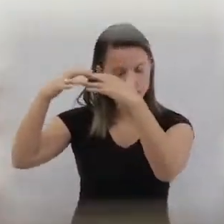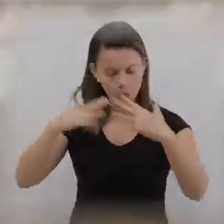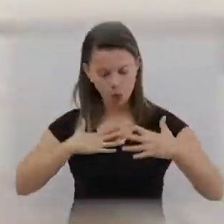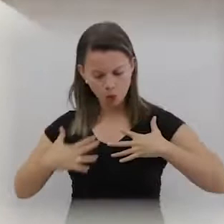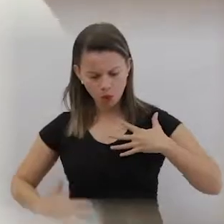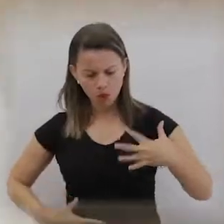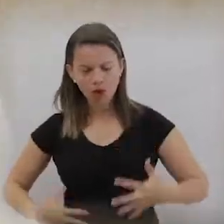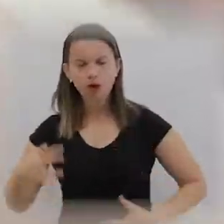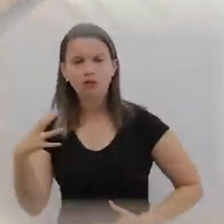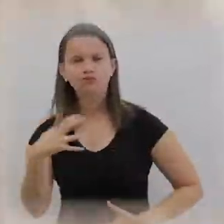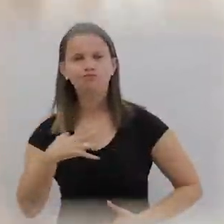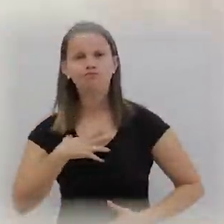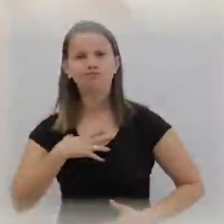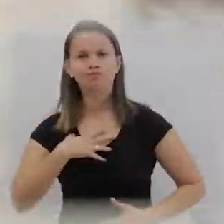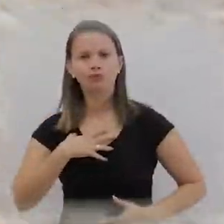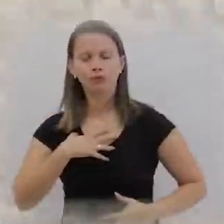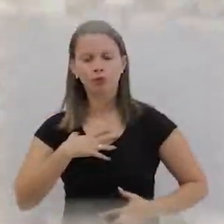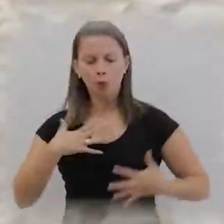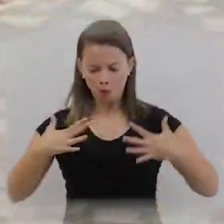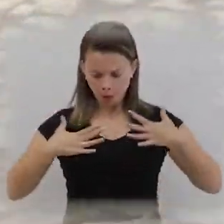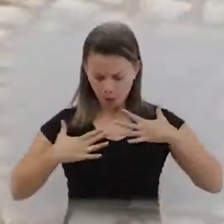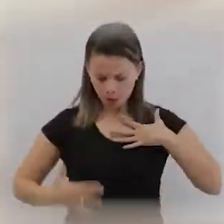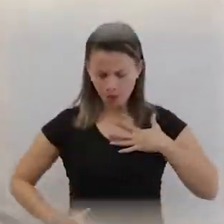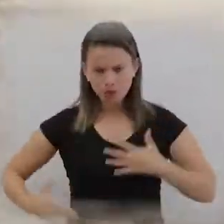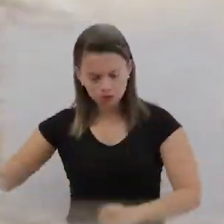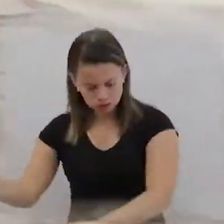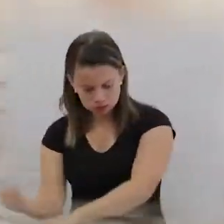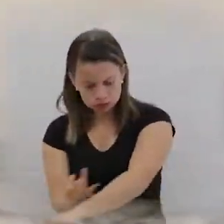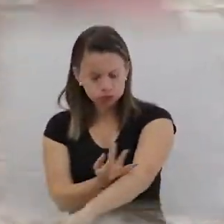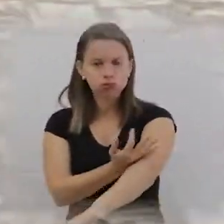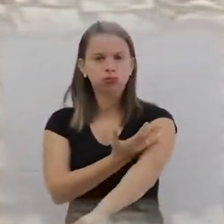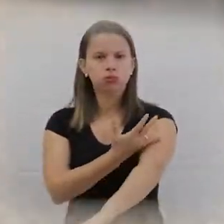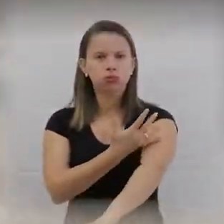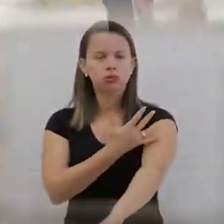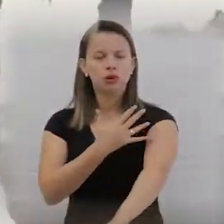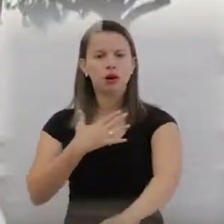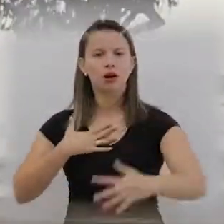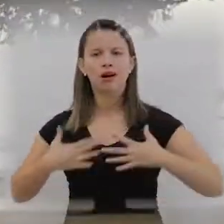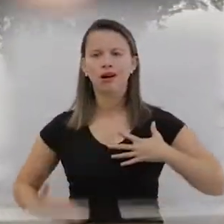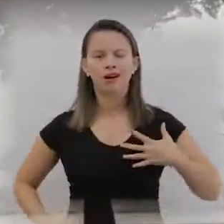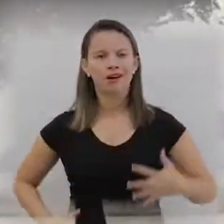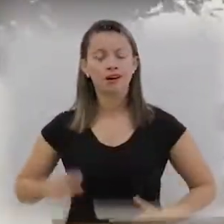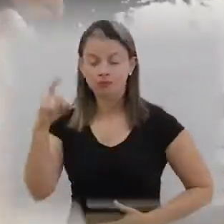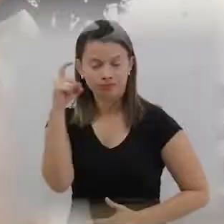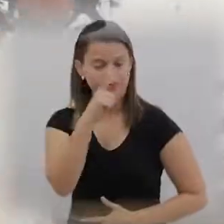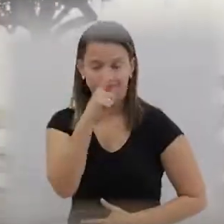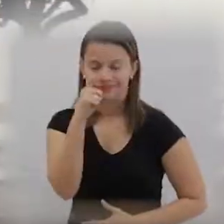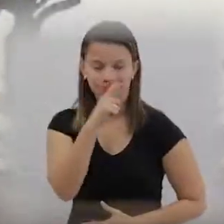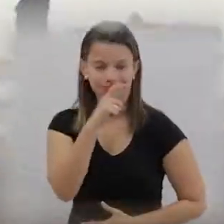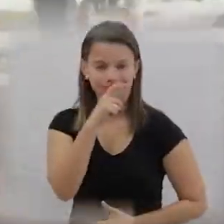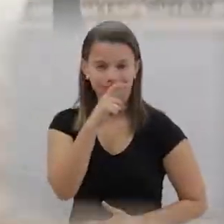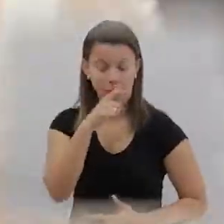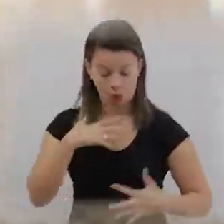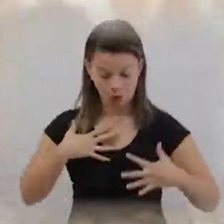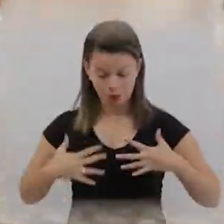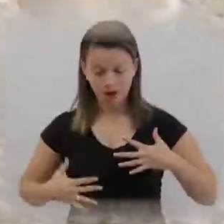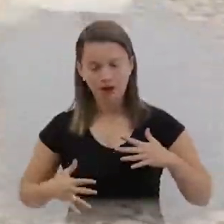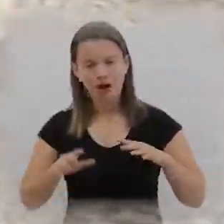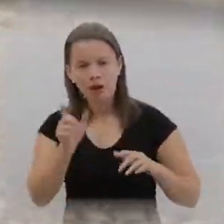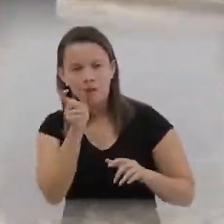corpo que tem uma emoção. O corpo não mente. A palavra, ela pode